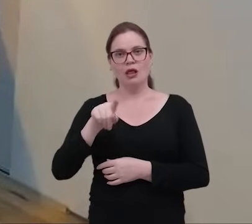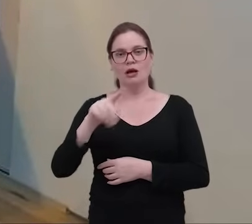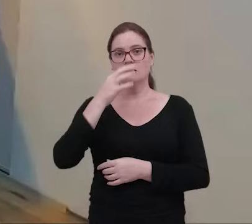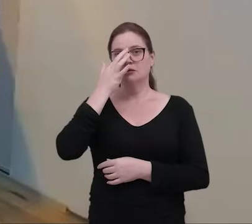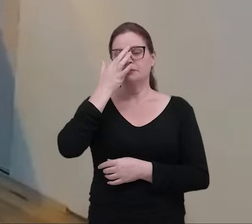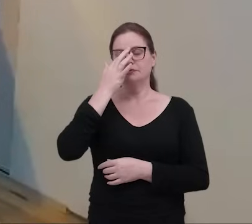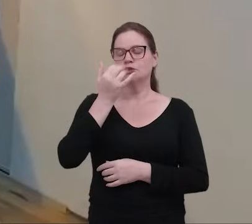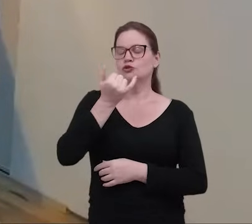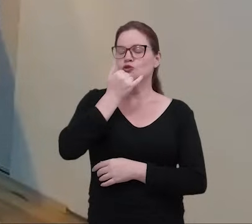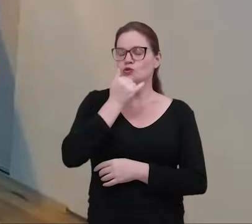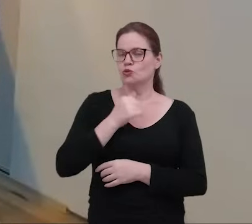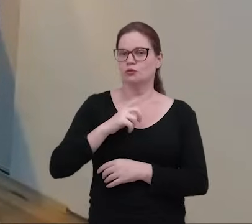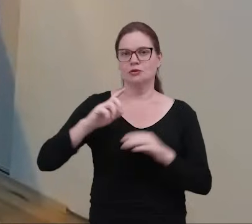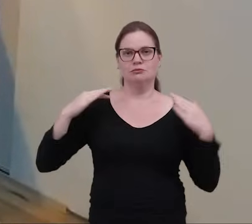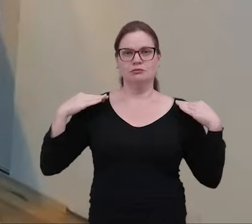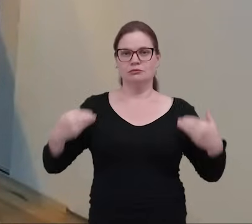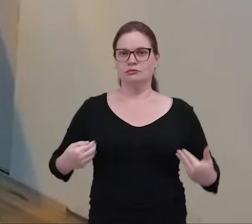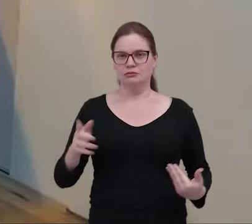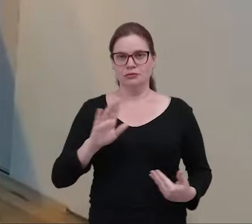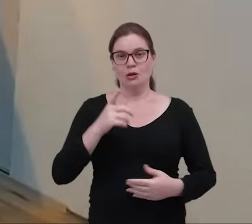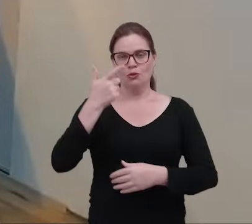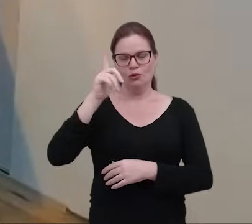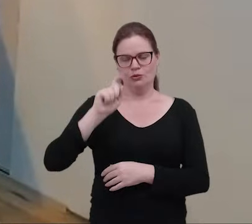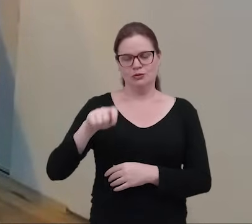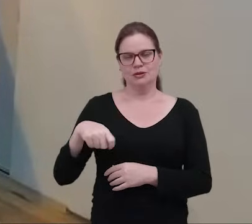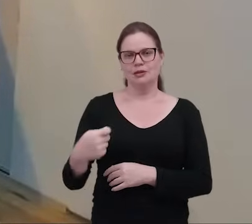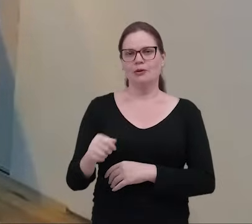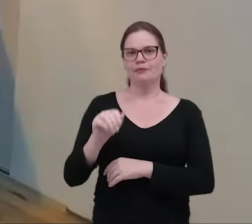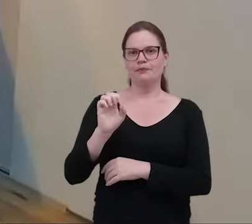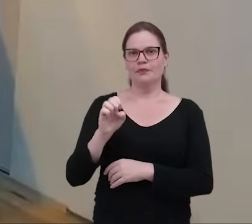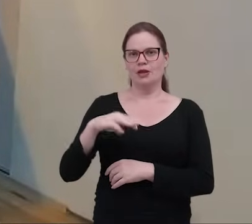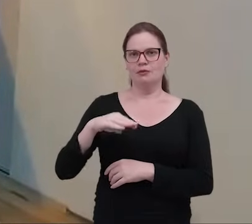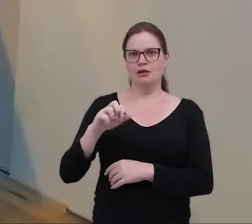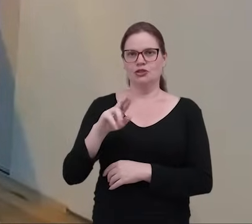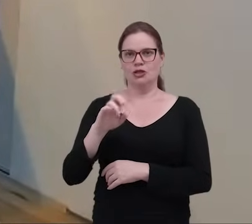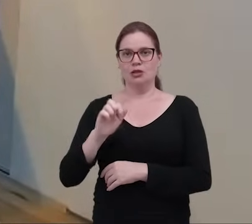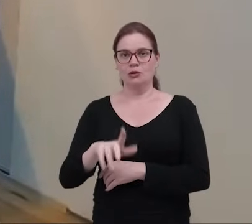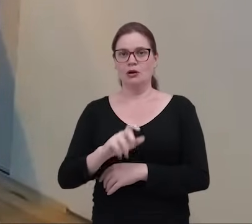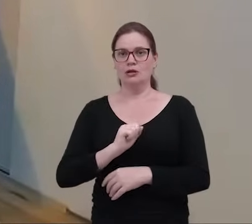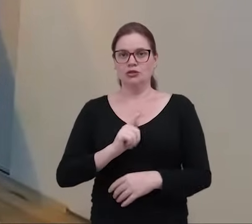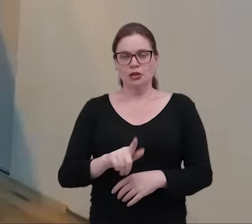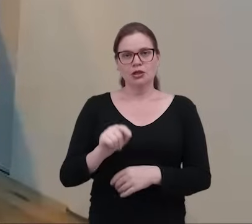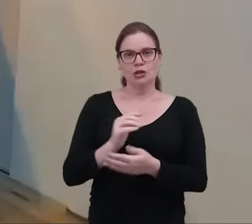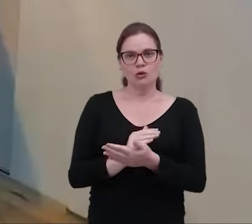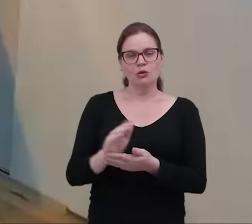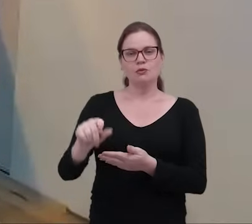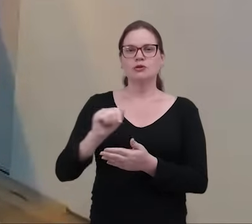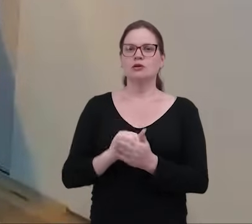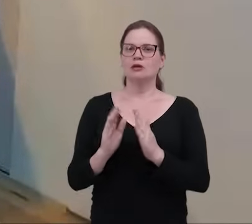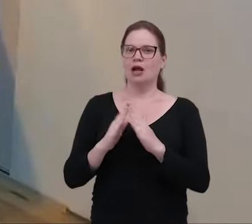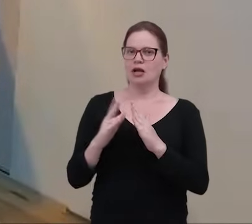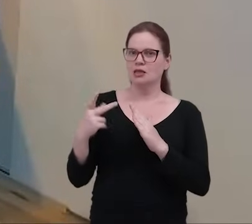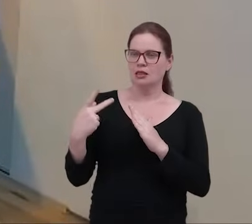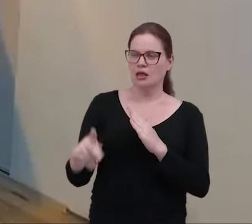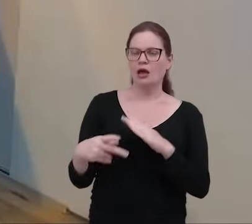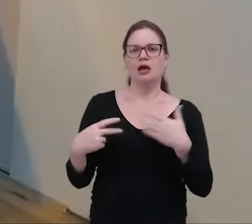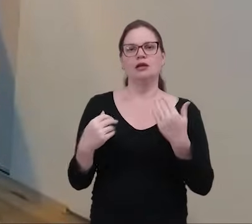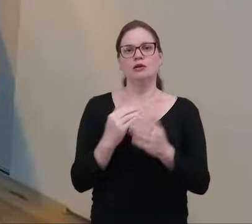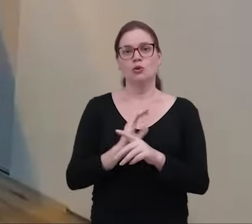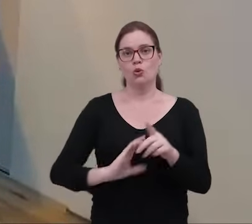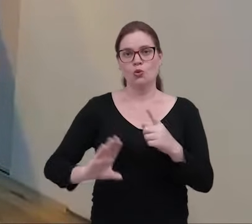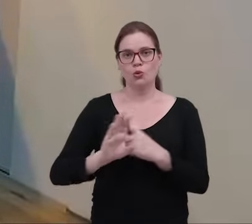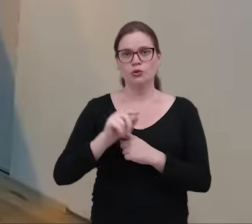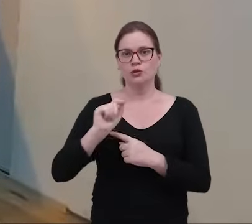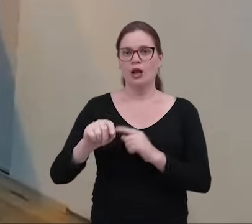obra nos Estados Unidos, iniciou na região de Washington, começou a fazer culto na casa dele, alugou um